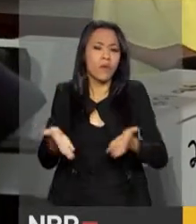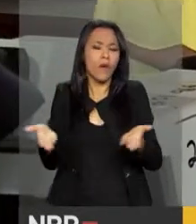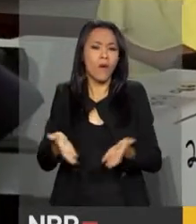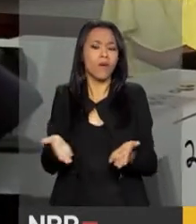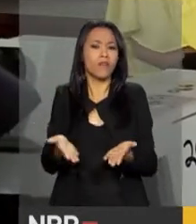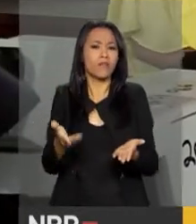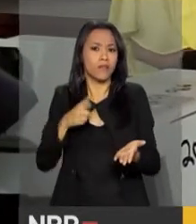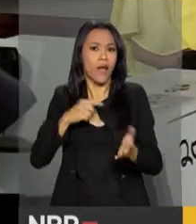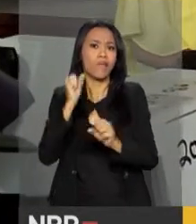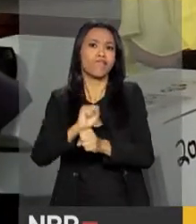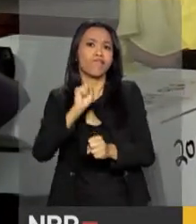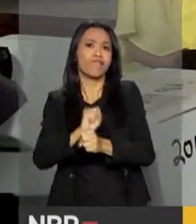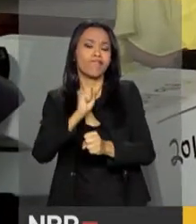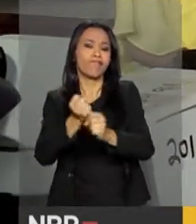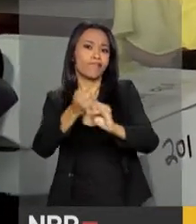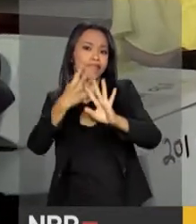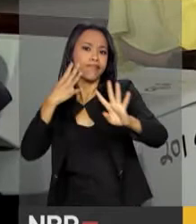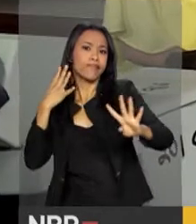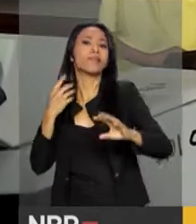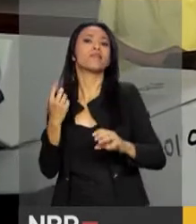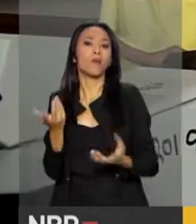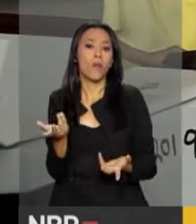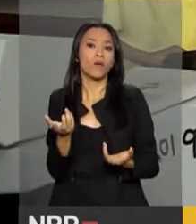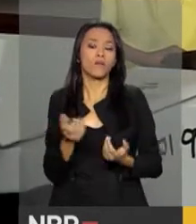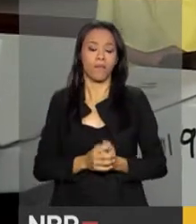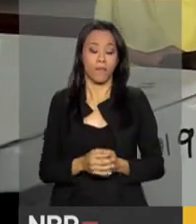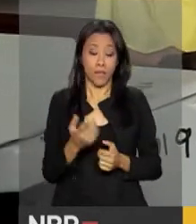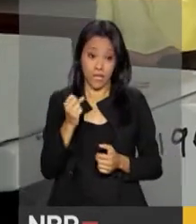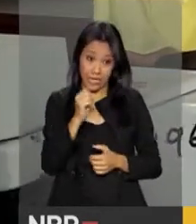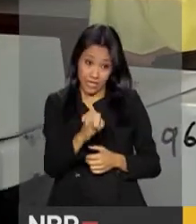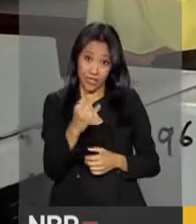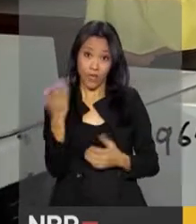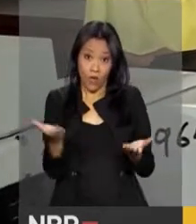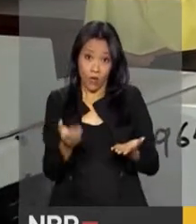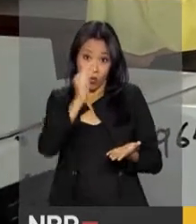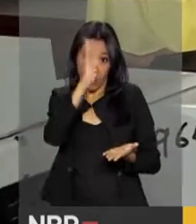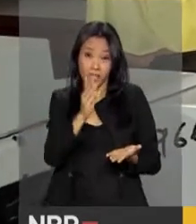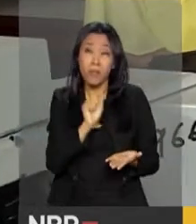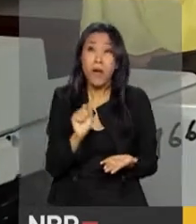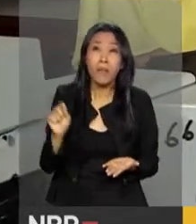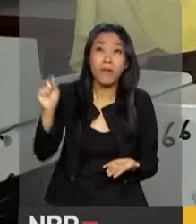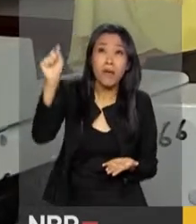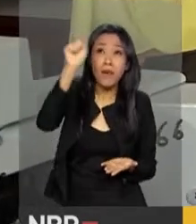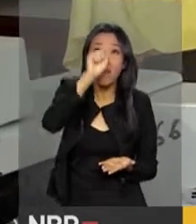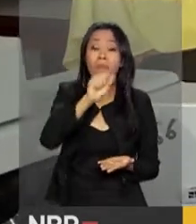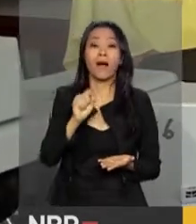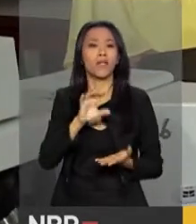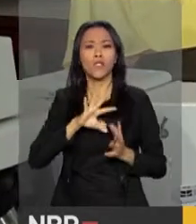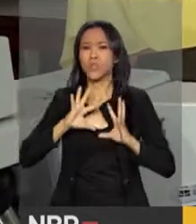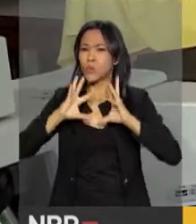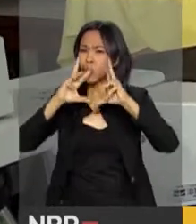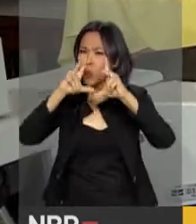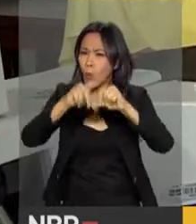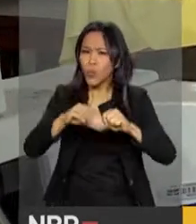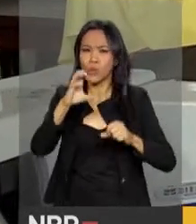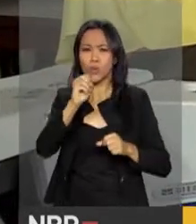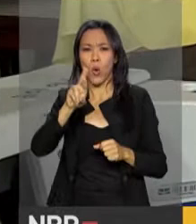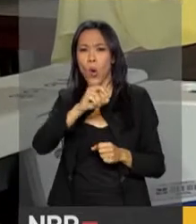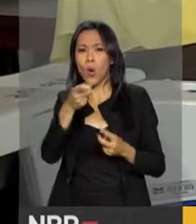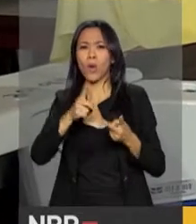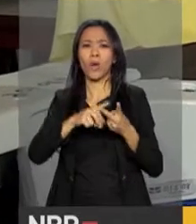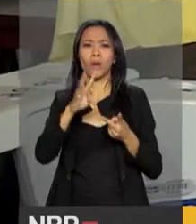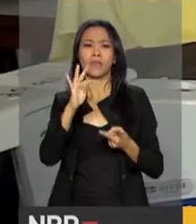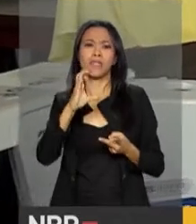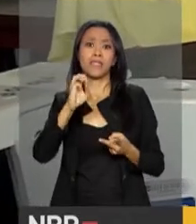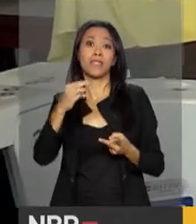na fila de espera por um transplante então se a gente contar o brasil inteiro em todos os órgãos e tecidos a gente tem em torno de